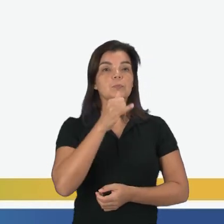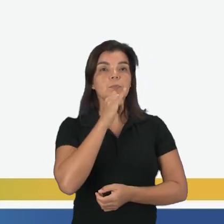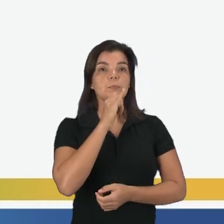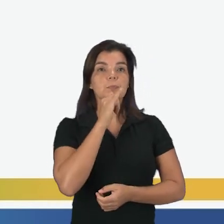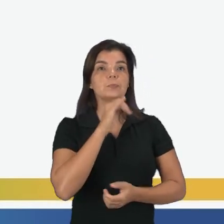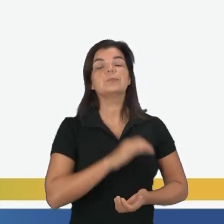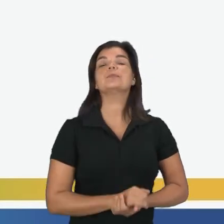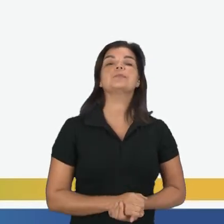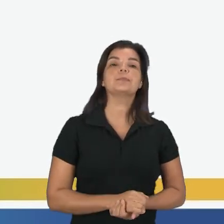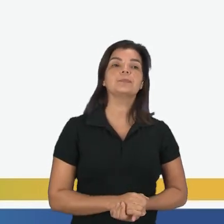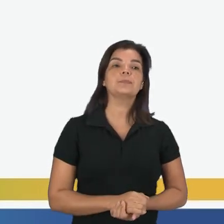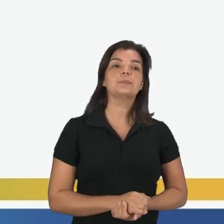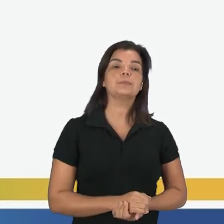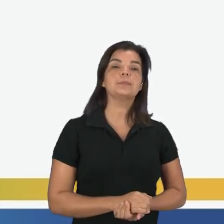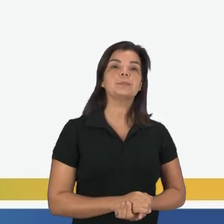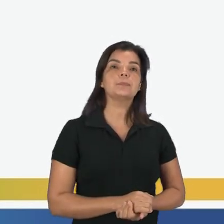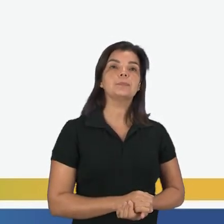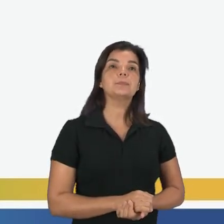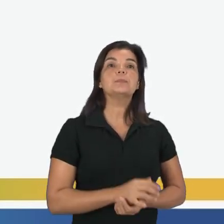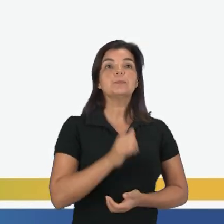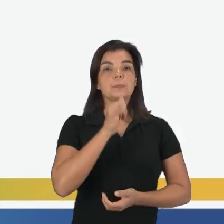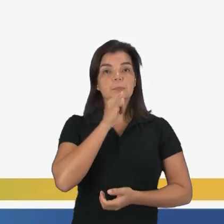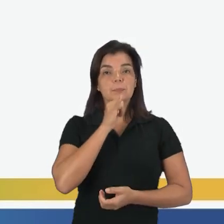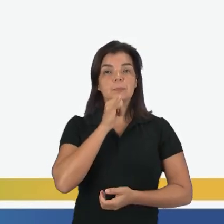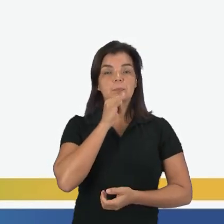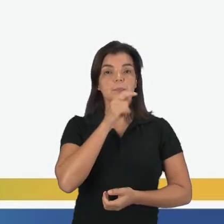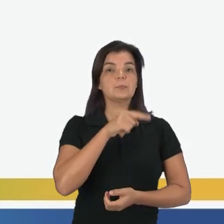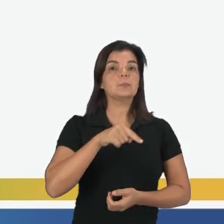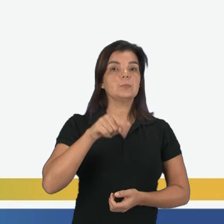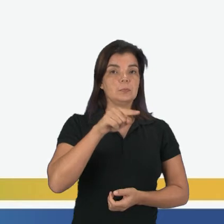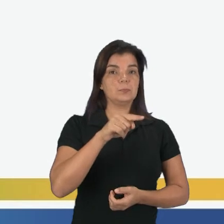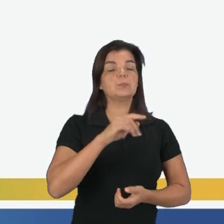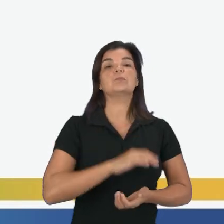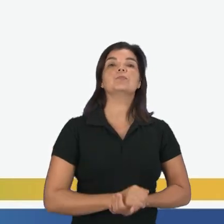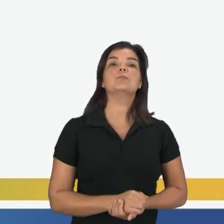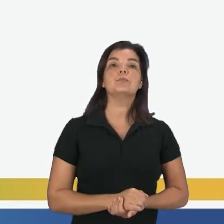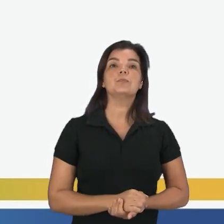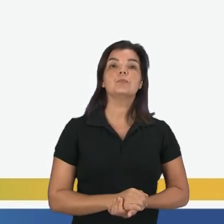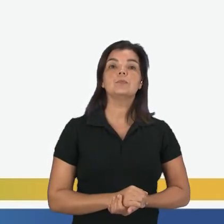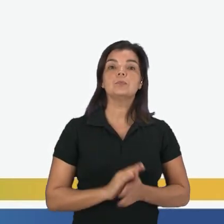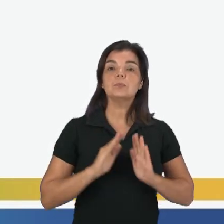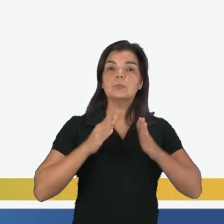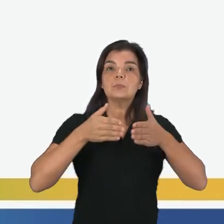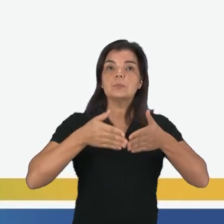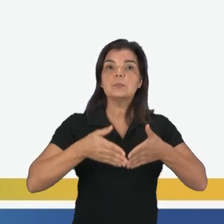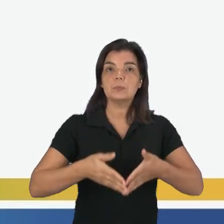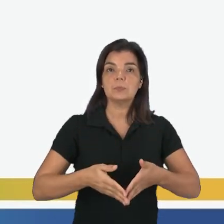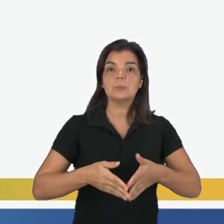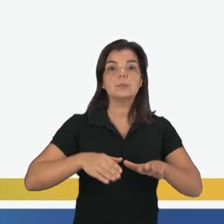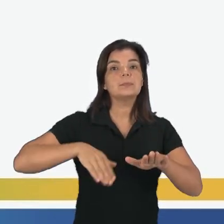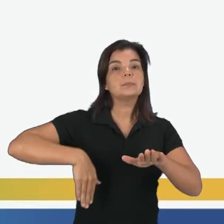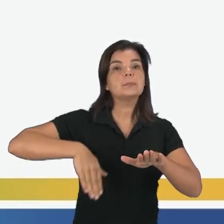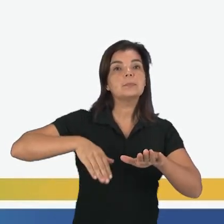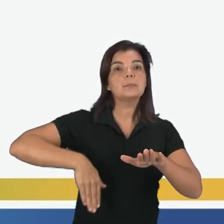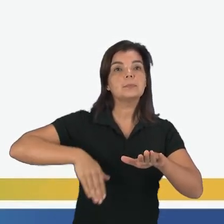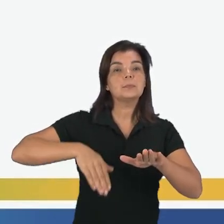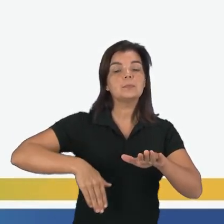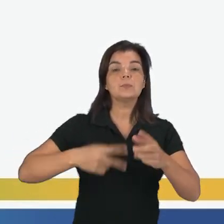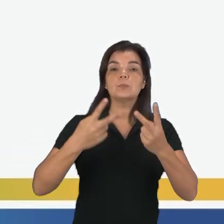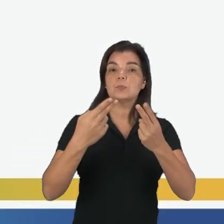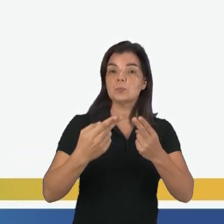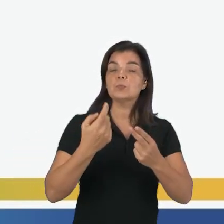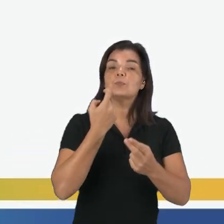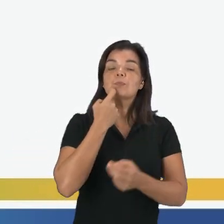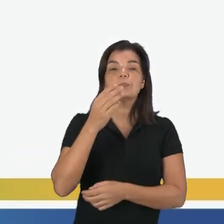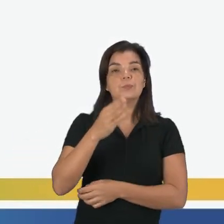só, vamos para outro exemplo, para outra figura de linguagem. Caíamos na água,